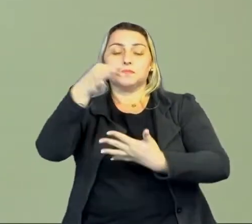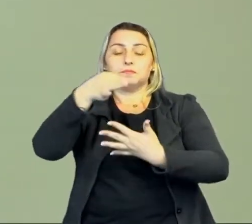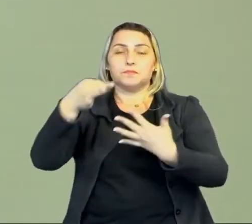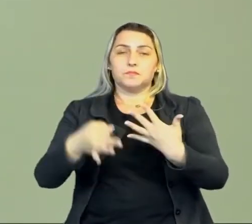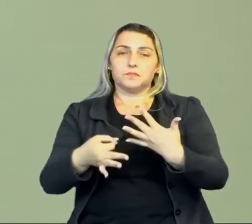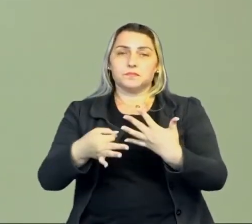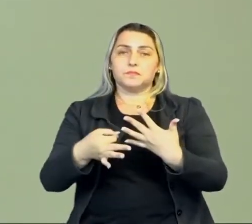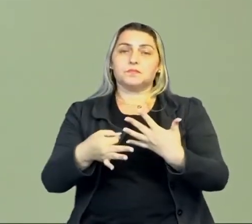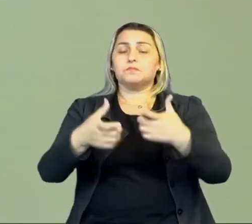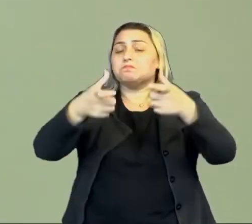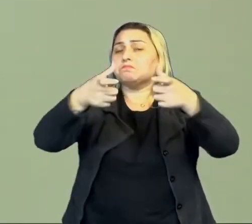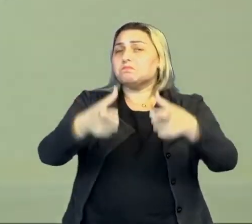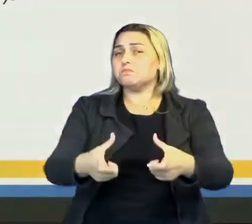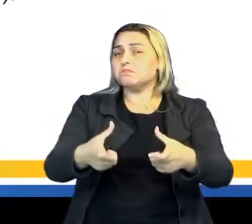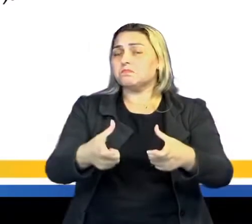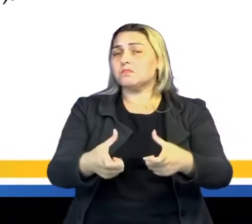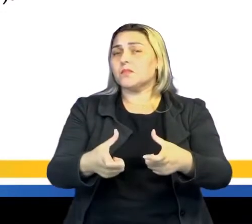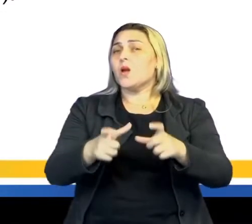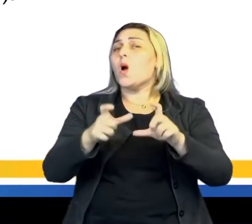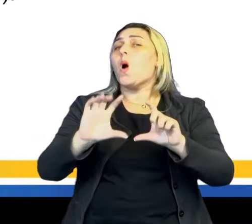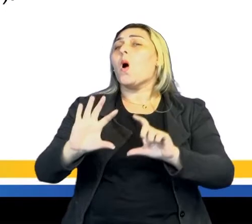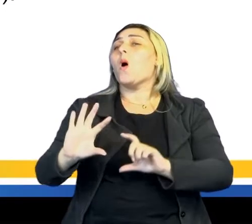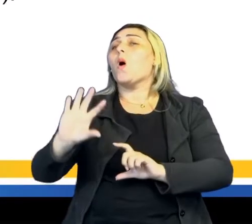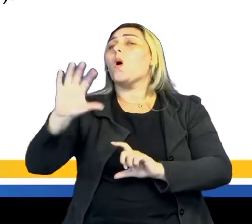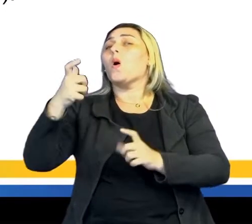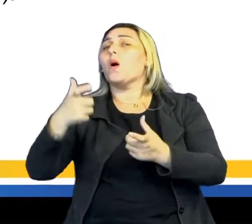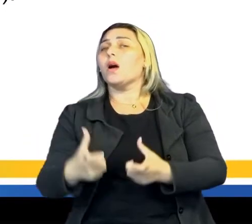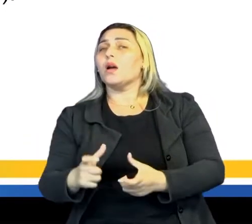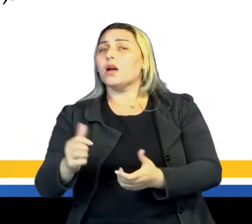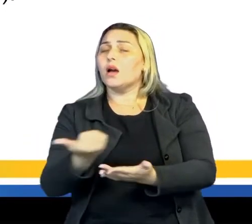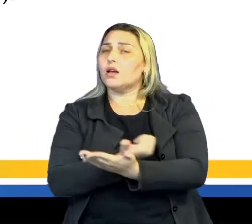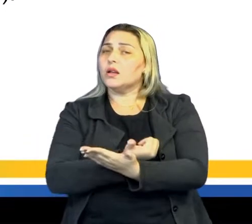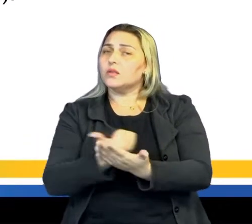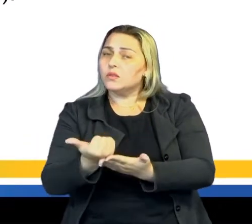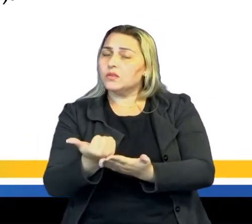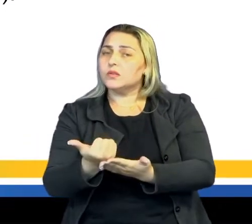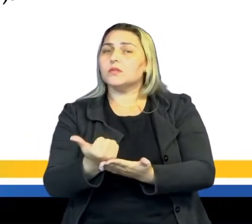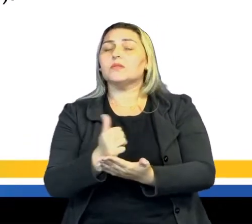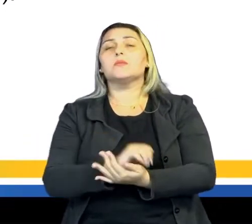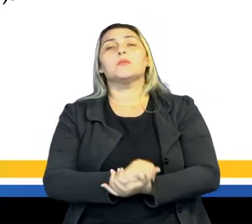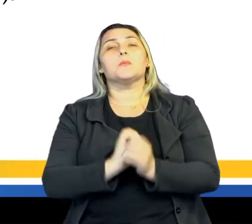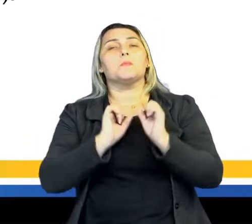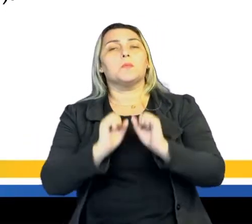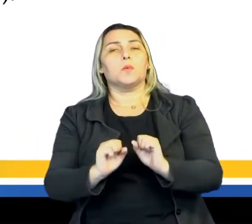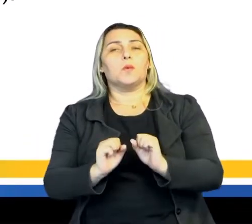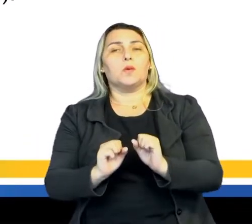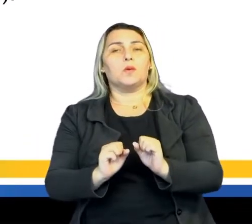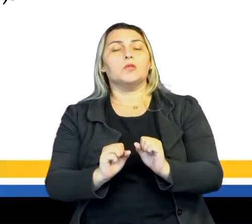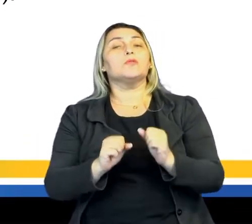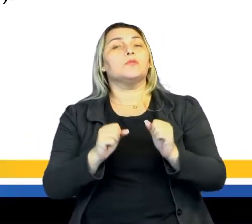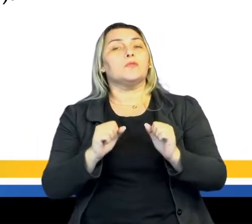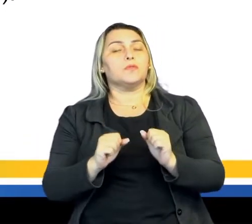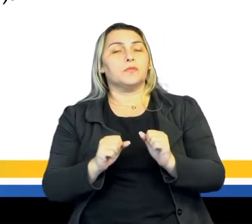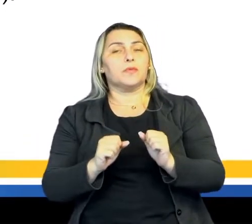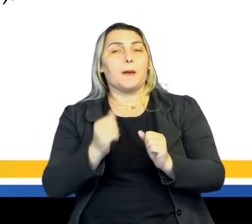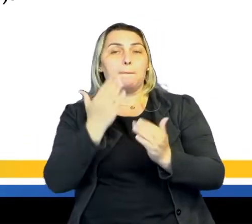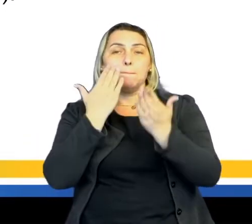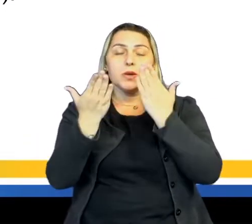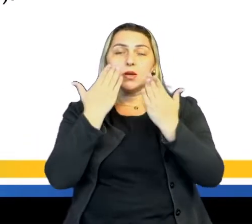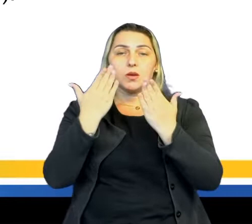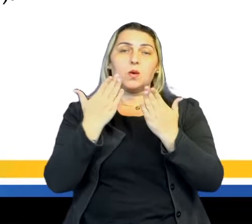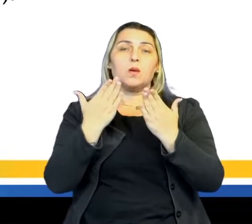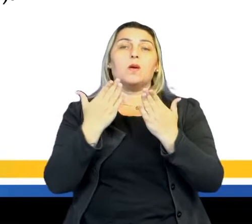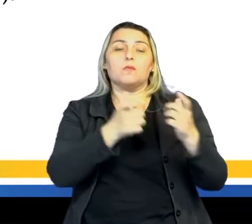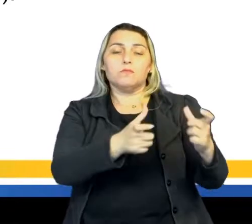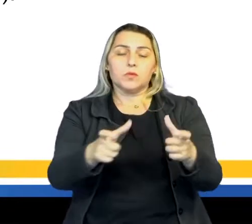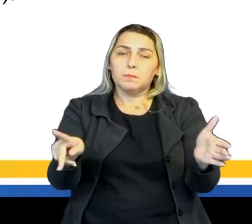elemento, espaço, onde ocorrem as ações. Esse espaço ele pode ser físico, né? E